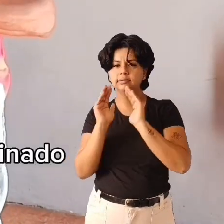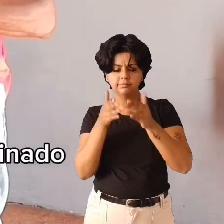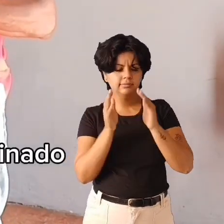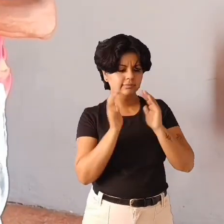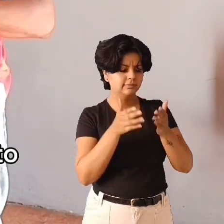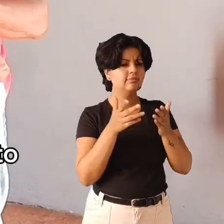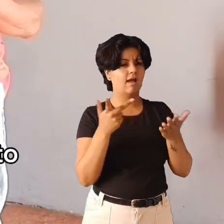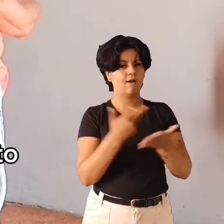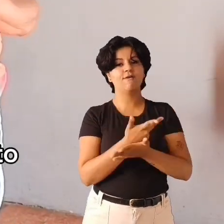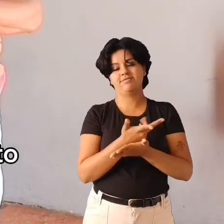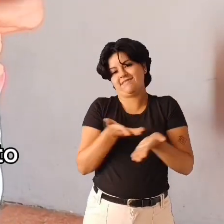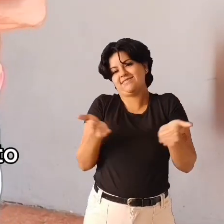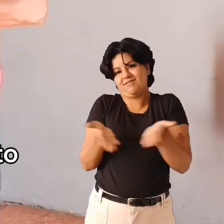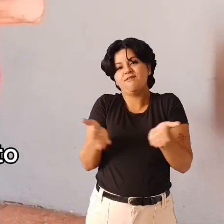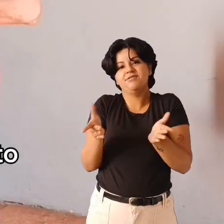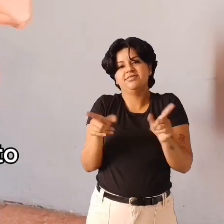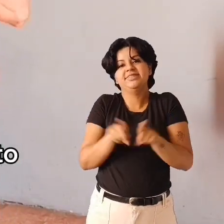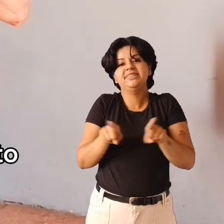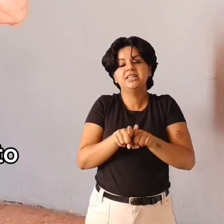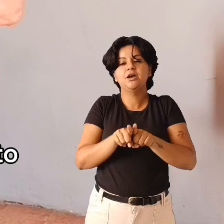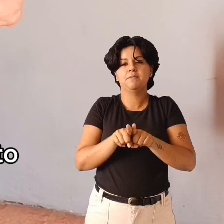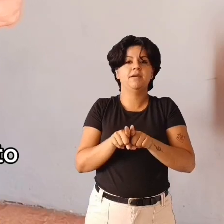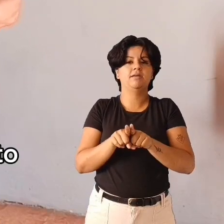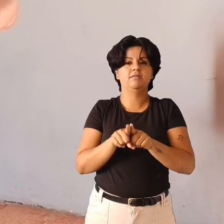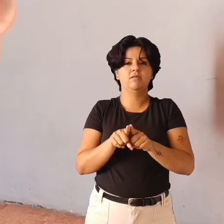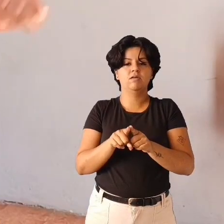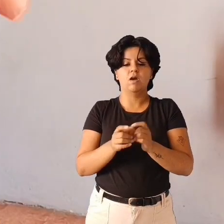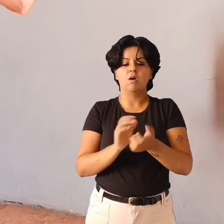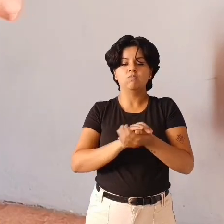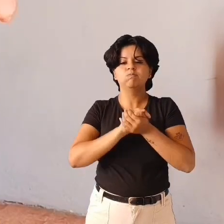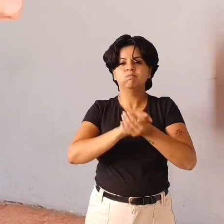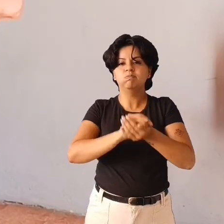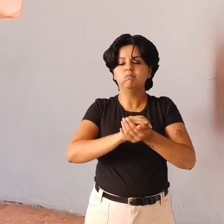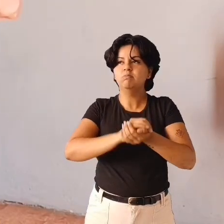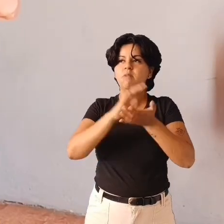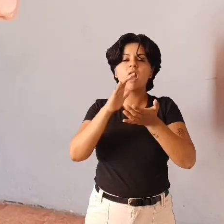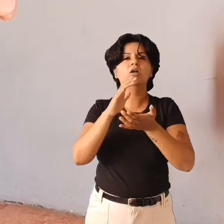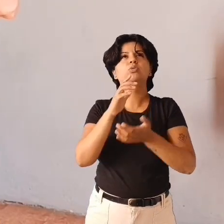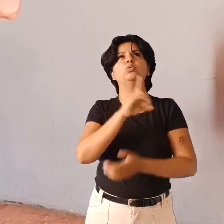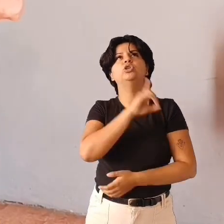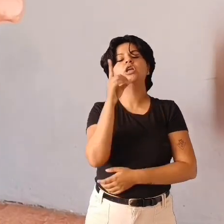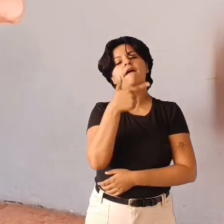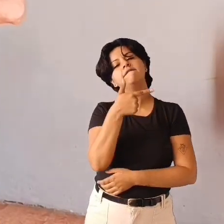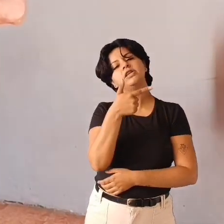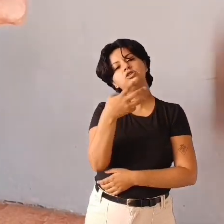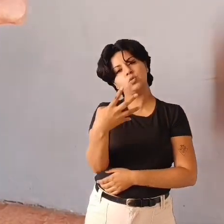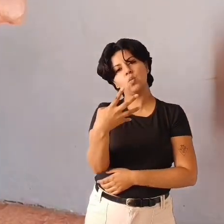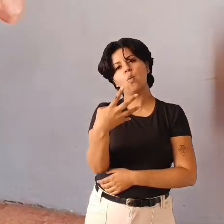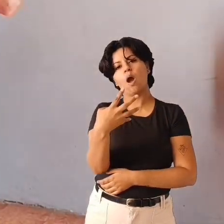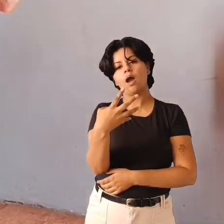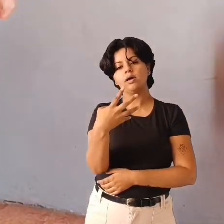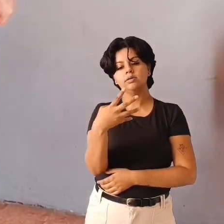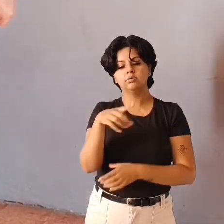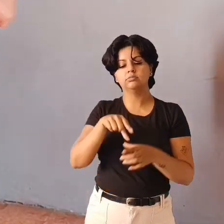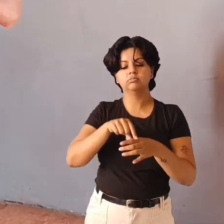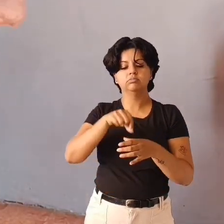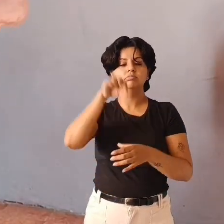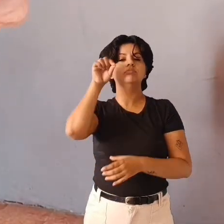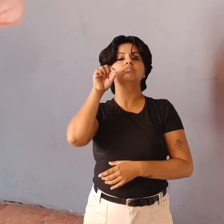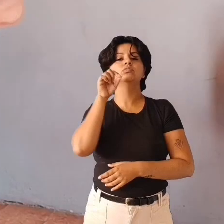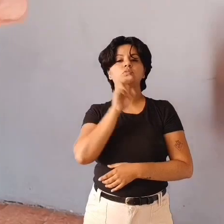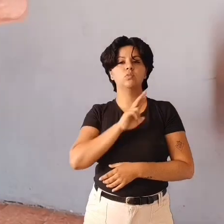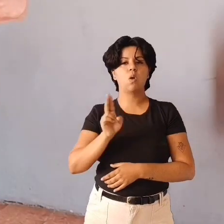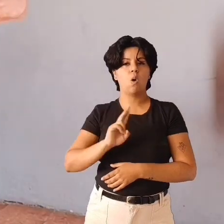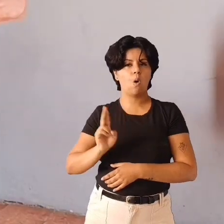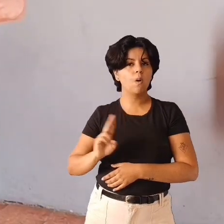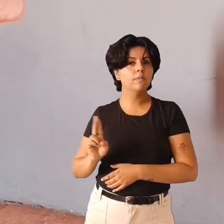desse reinado. E é assim que acontece a festa de Divino Espírito Santo. O sorteio é feito no dia 24, para tirar as 12